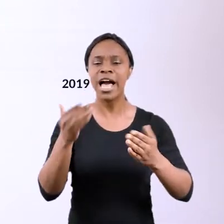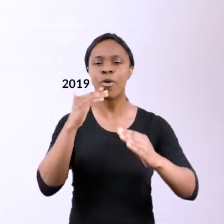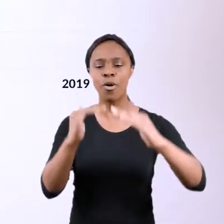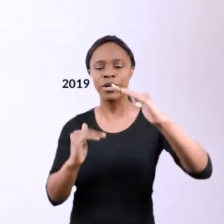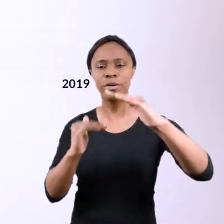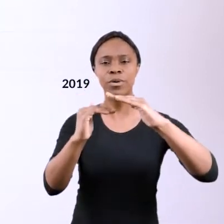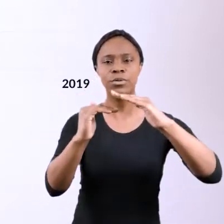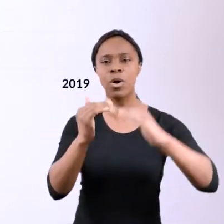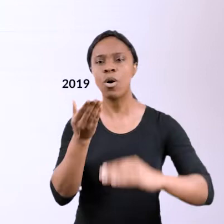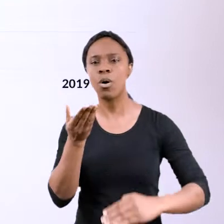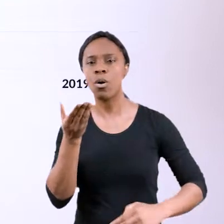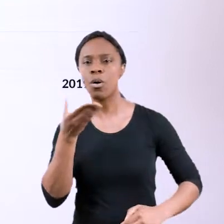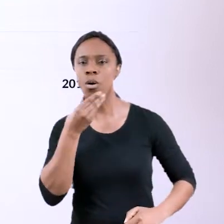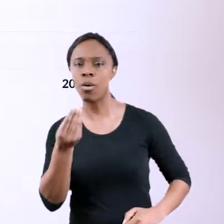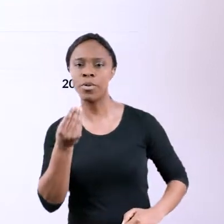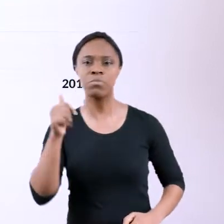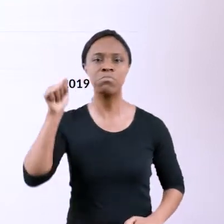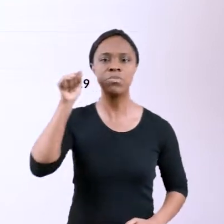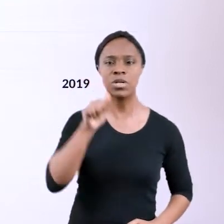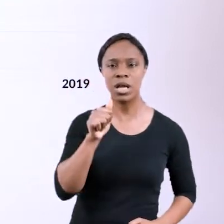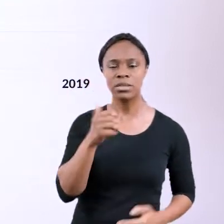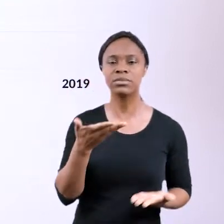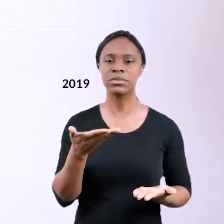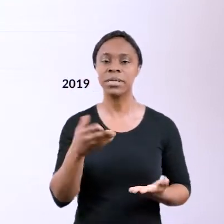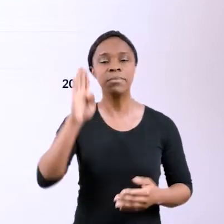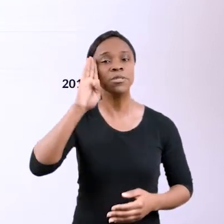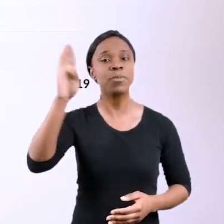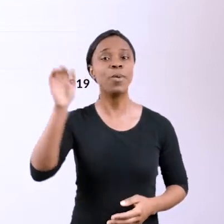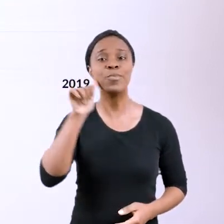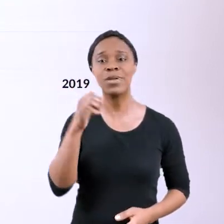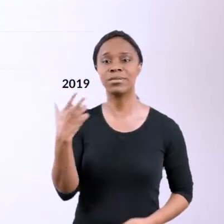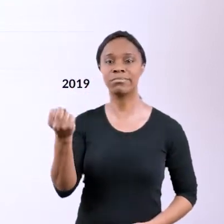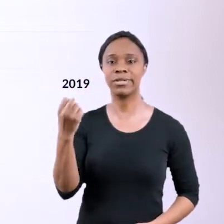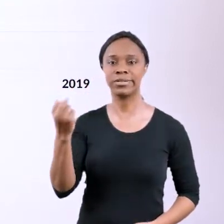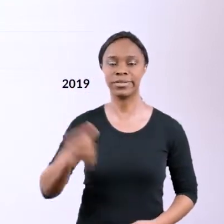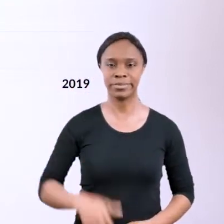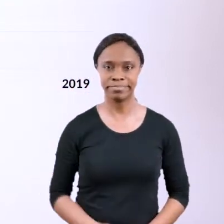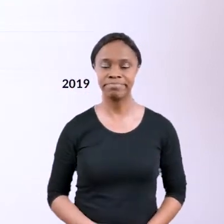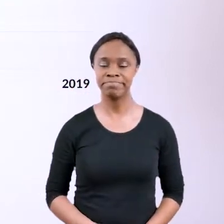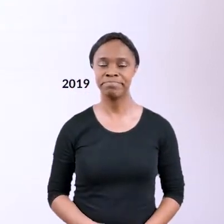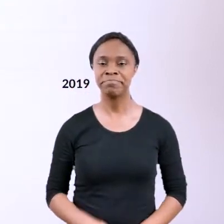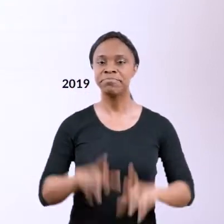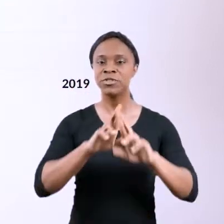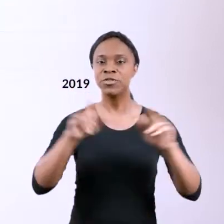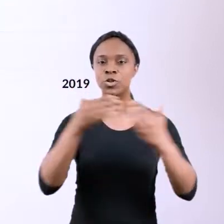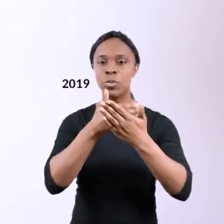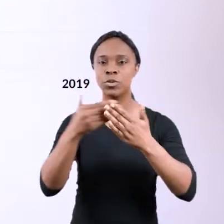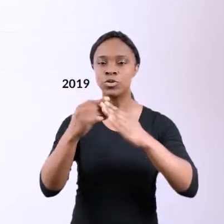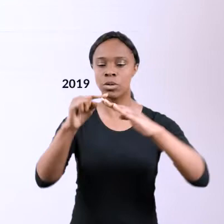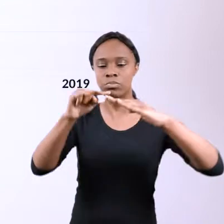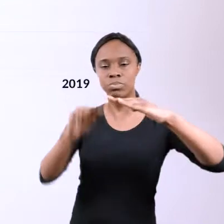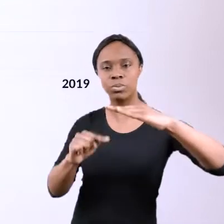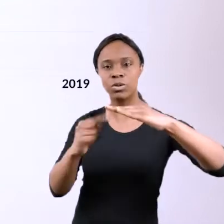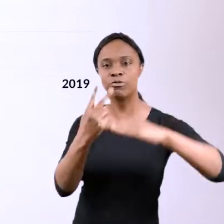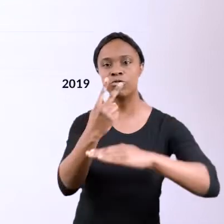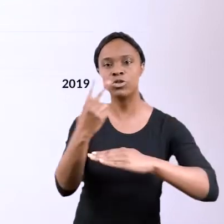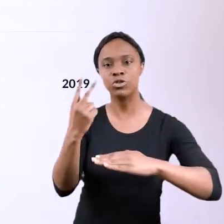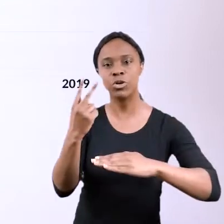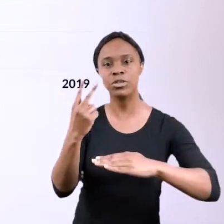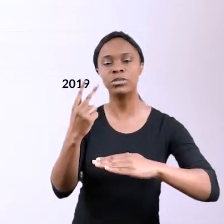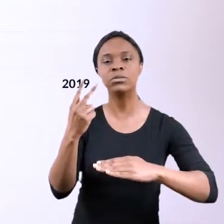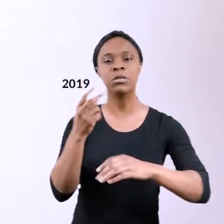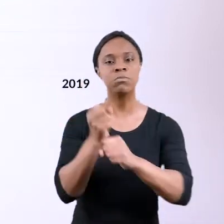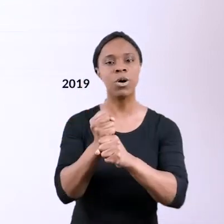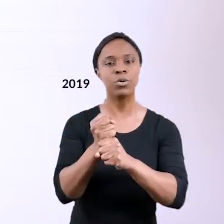e mulheres, principalmente considerando as mulheres brancas. A diferença caiu de 22 pontos percentuais